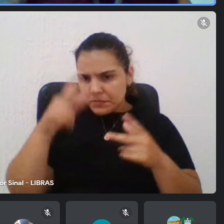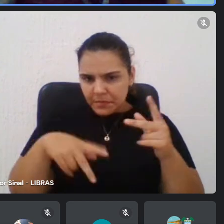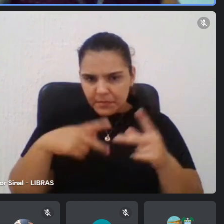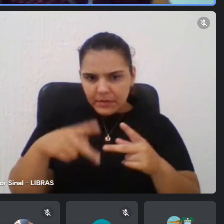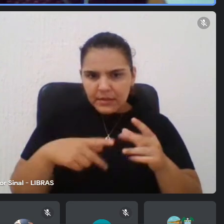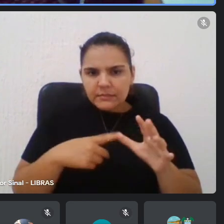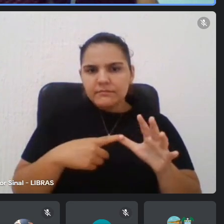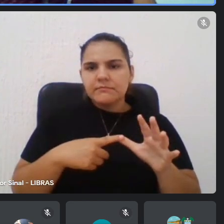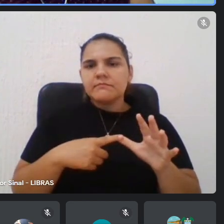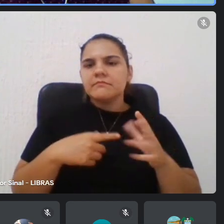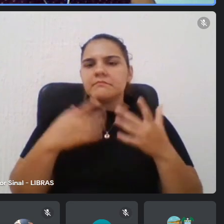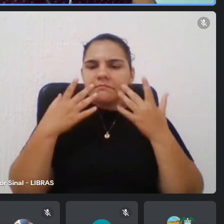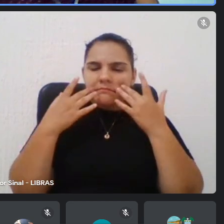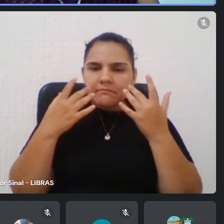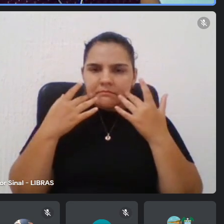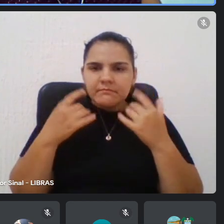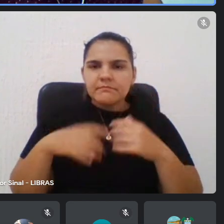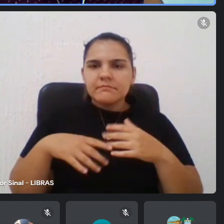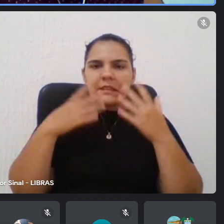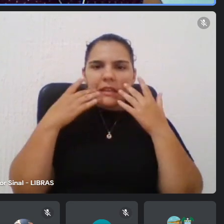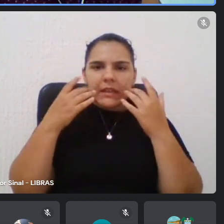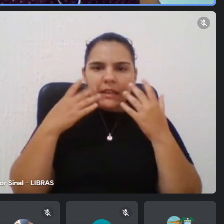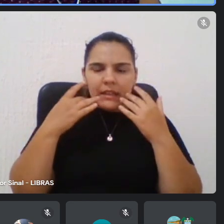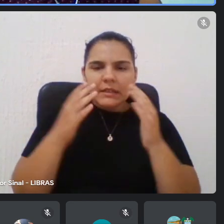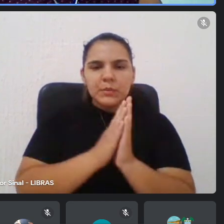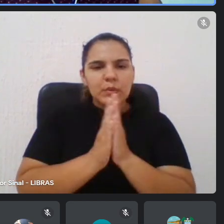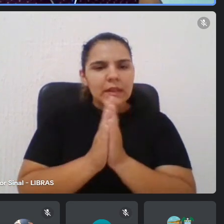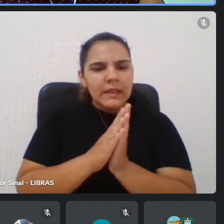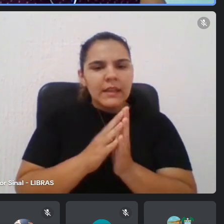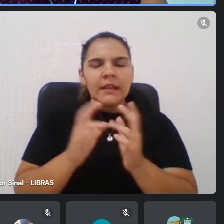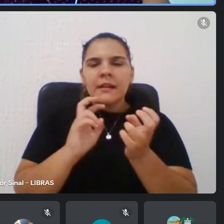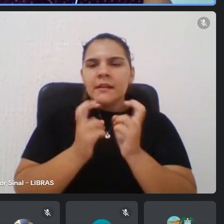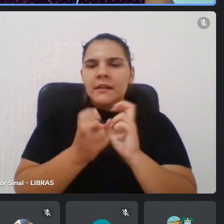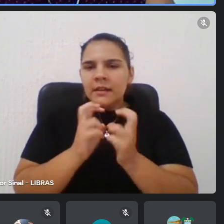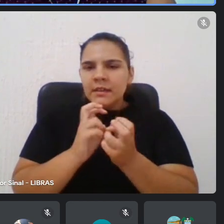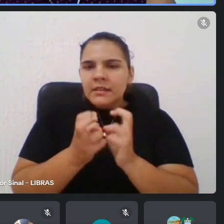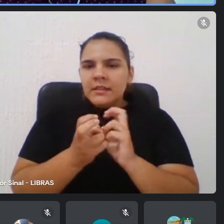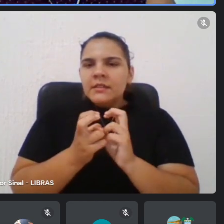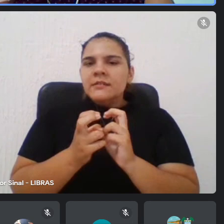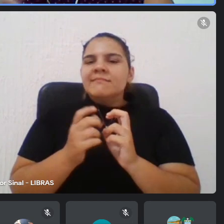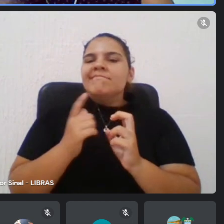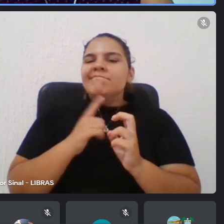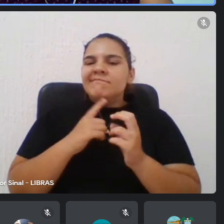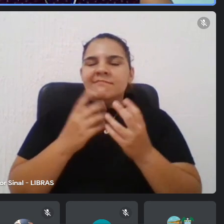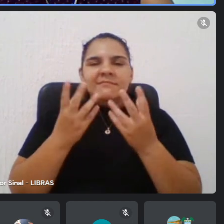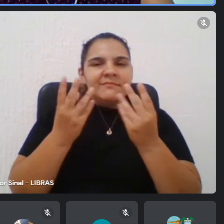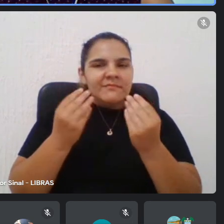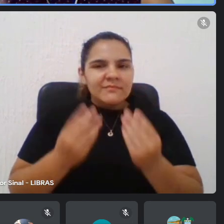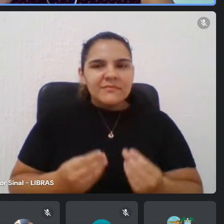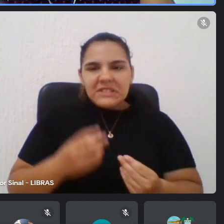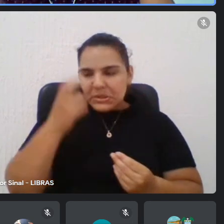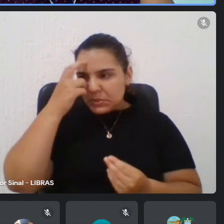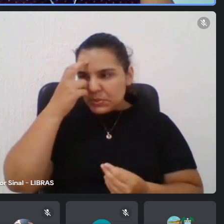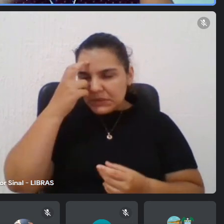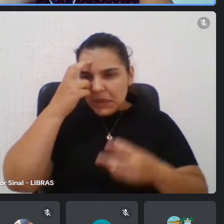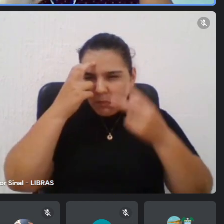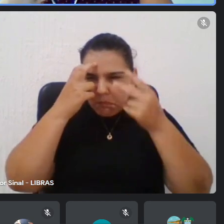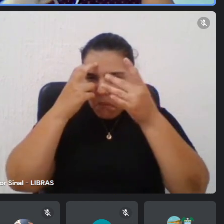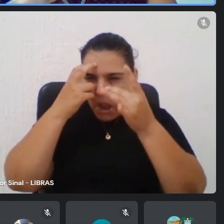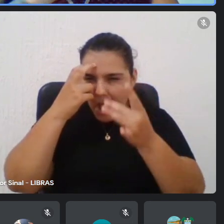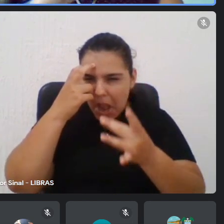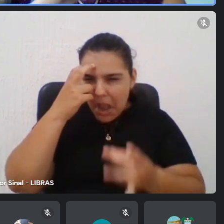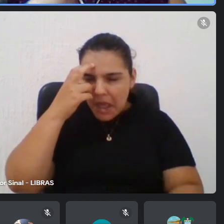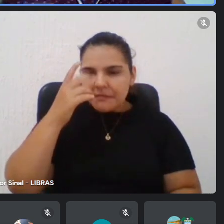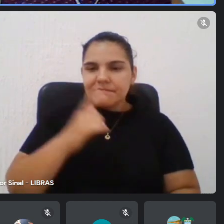teatro, teatro de bonecos, capoeira, é uma galera e a cultura expressa de diversas formas e aí, a